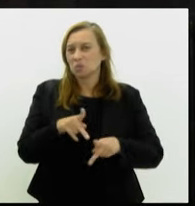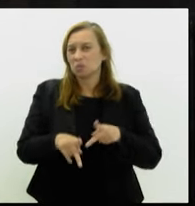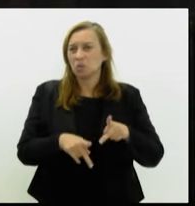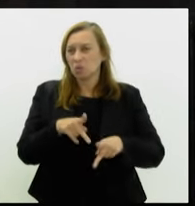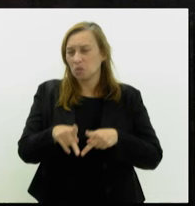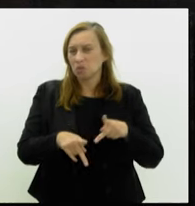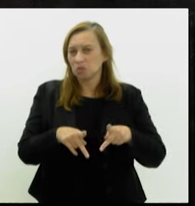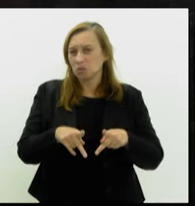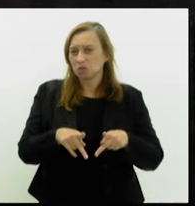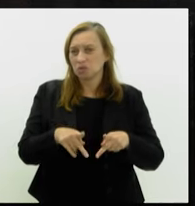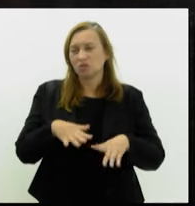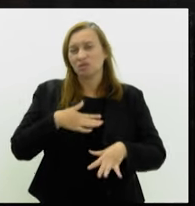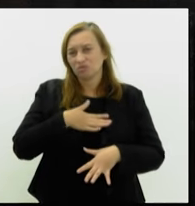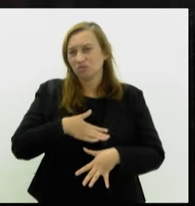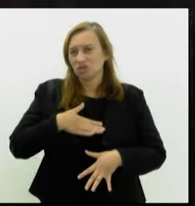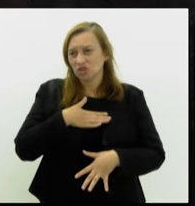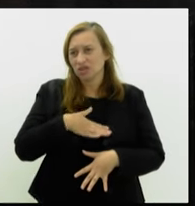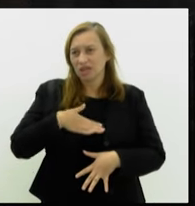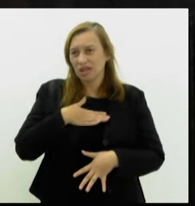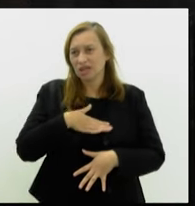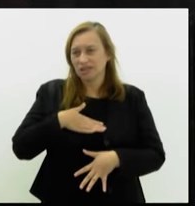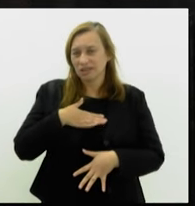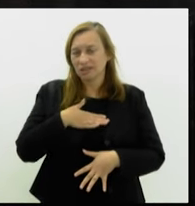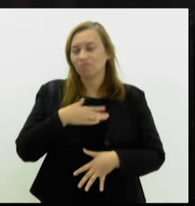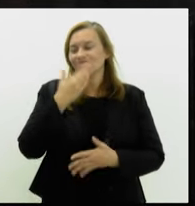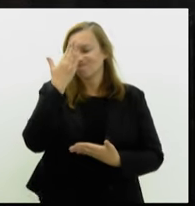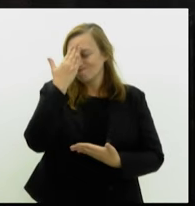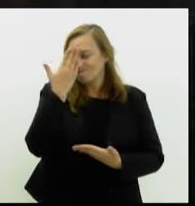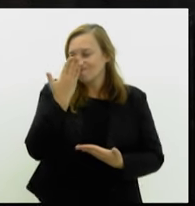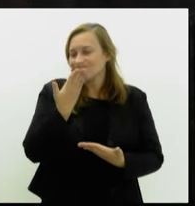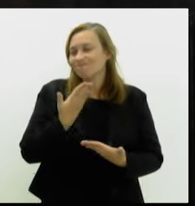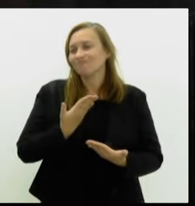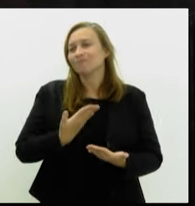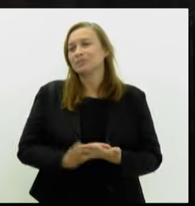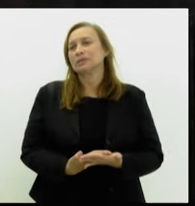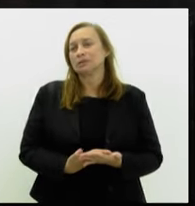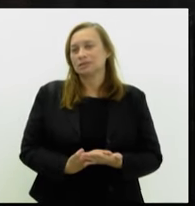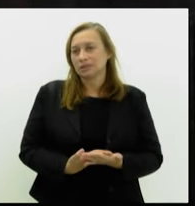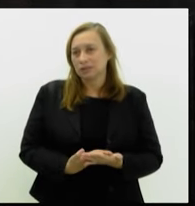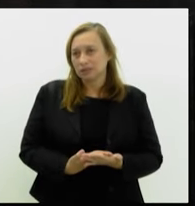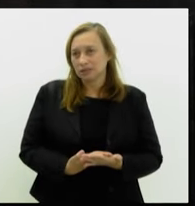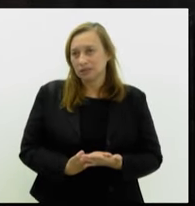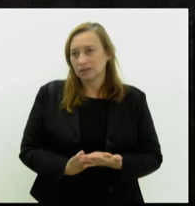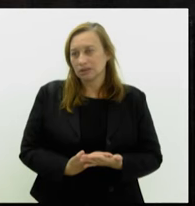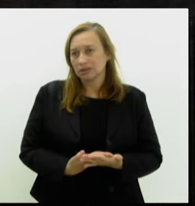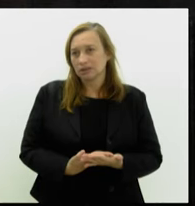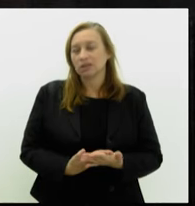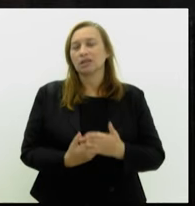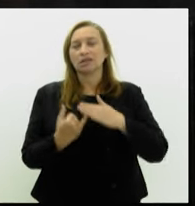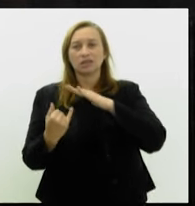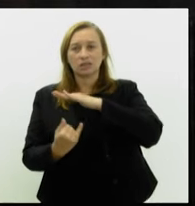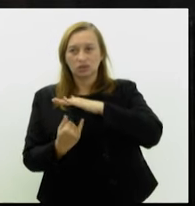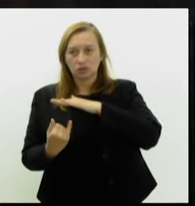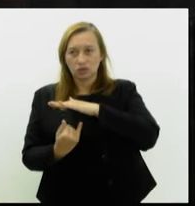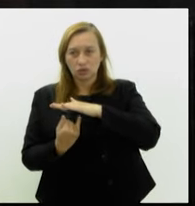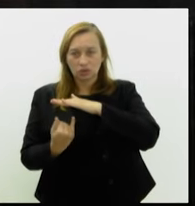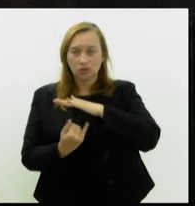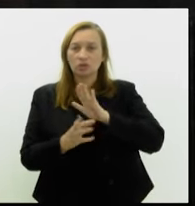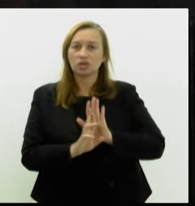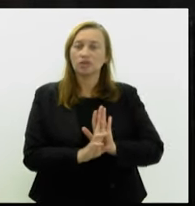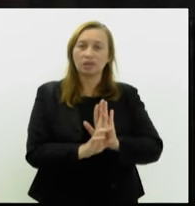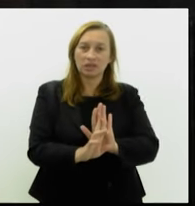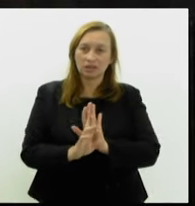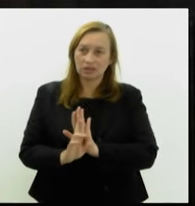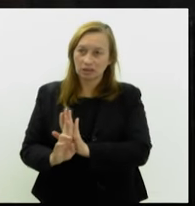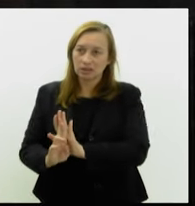fluminense gostaria era de acreditar nas suas instituições,